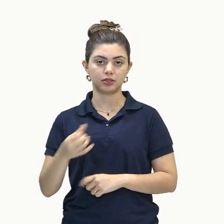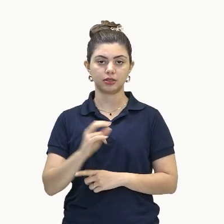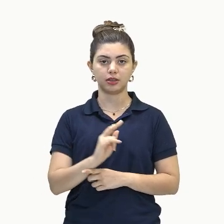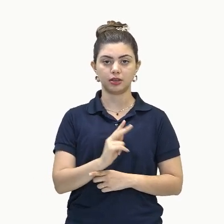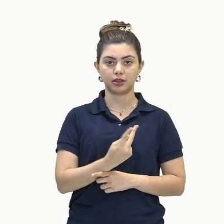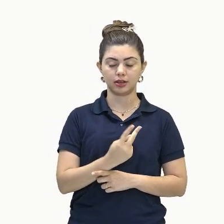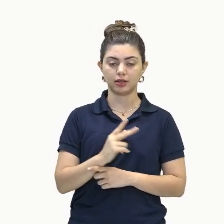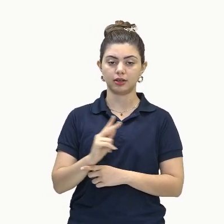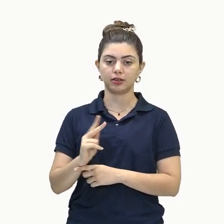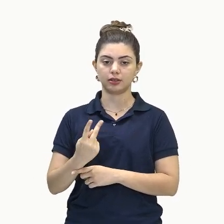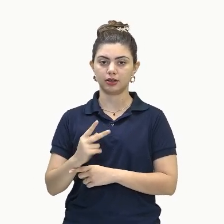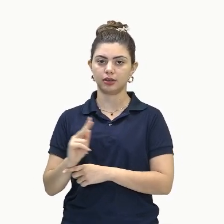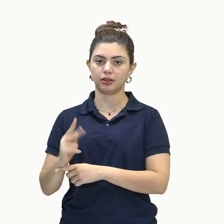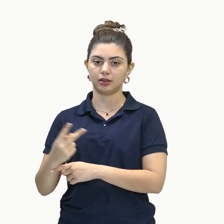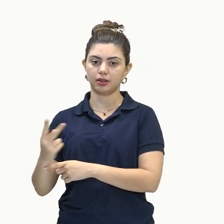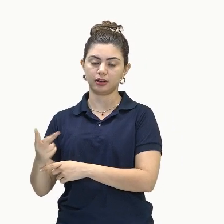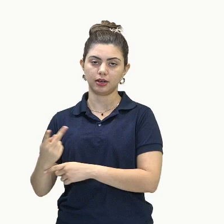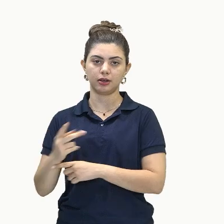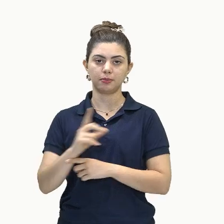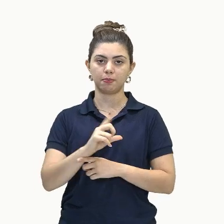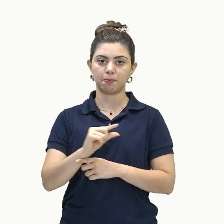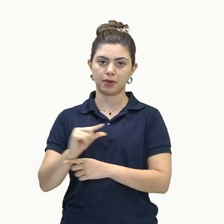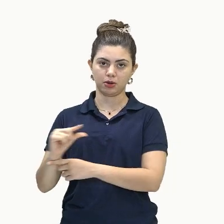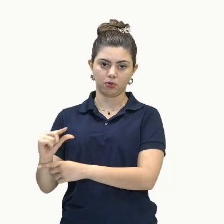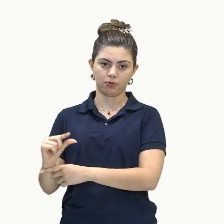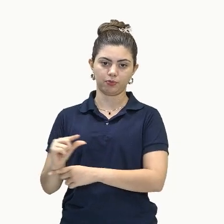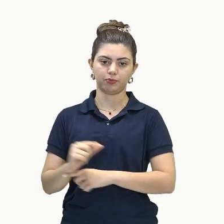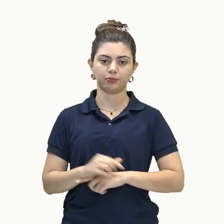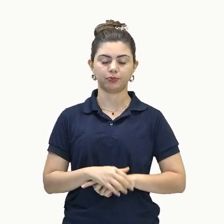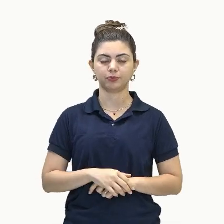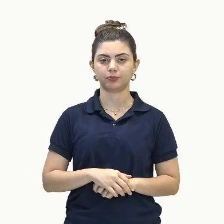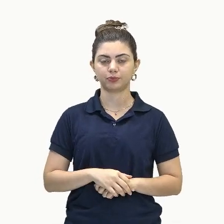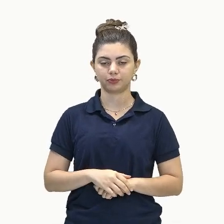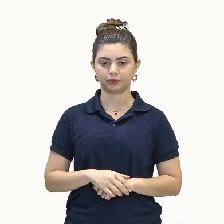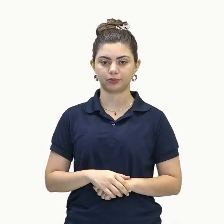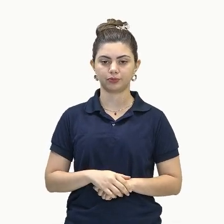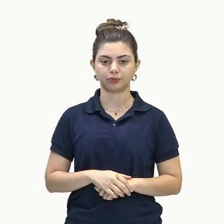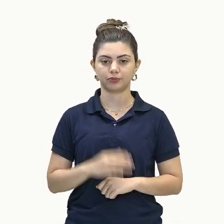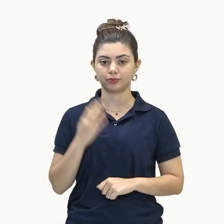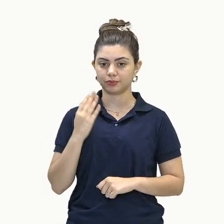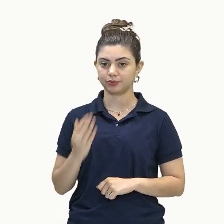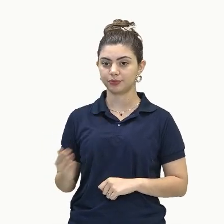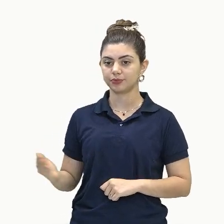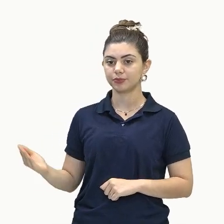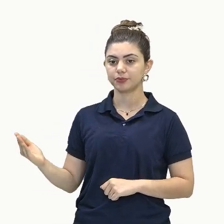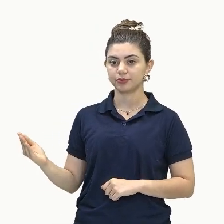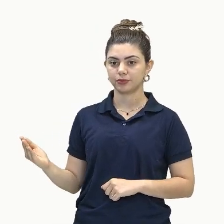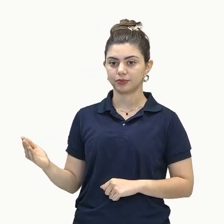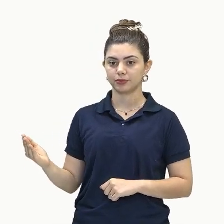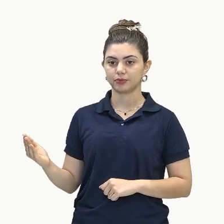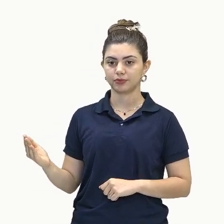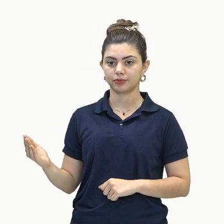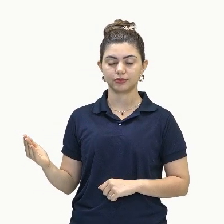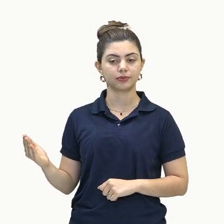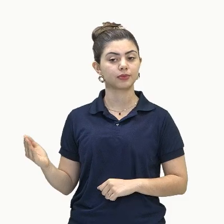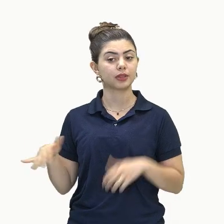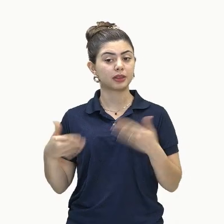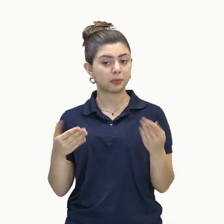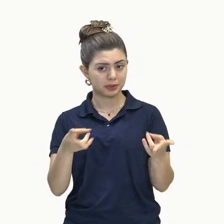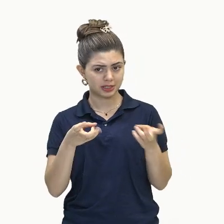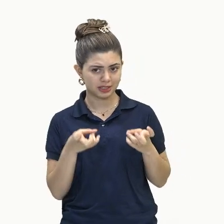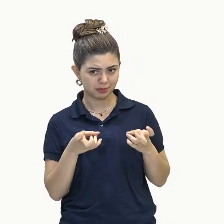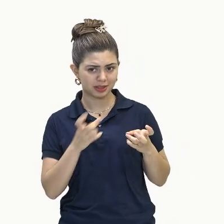indivíduo 5, Hzinho. E o indivíduo 6 também, Hzinho, identificando aí que todos eles